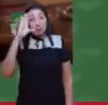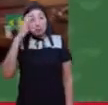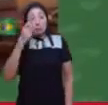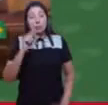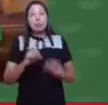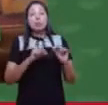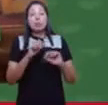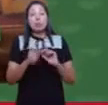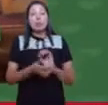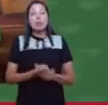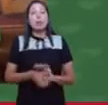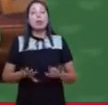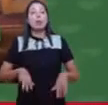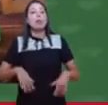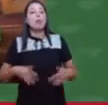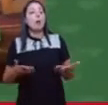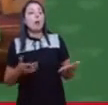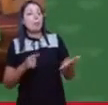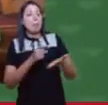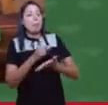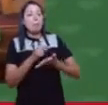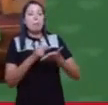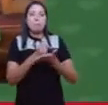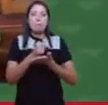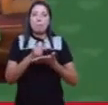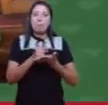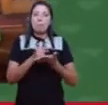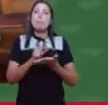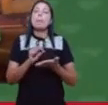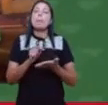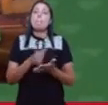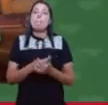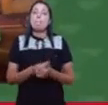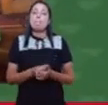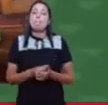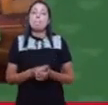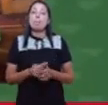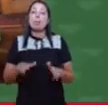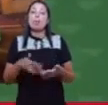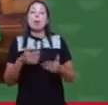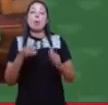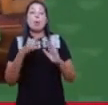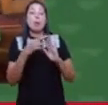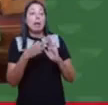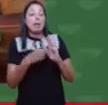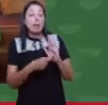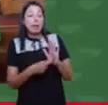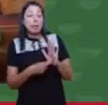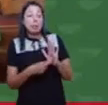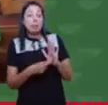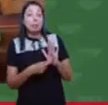decidir em quais bases, sobre quais regras.